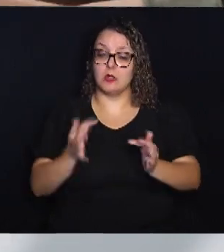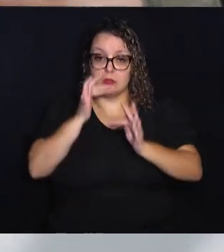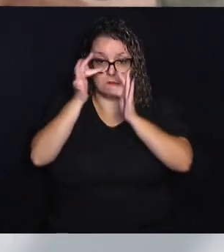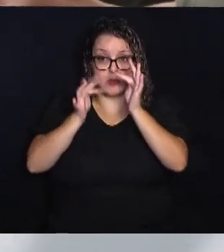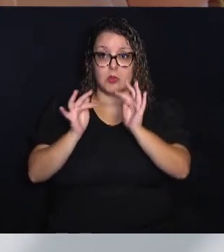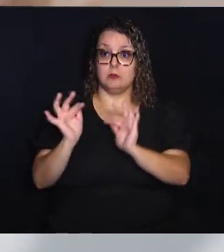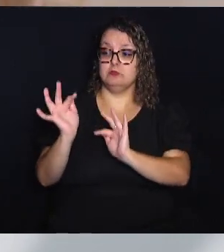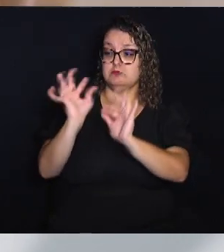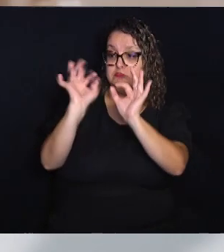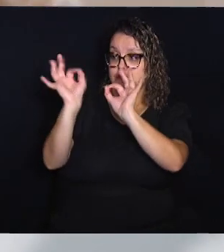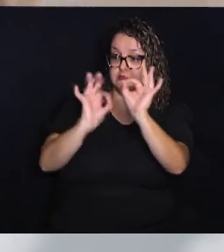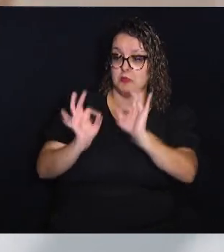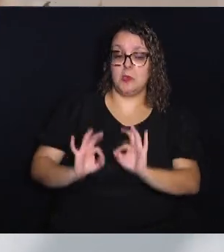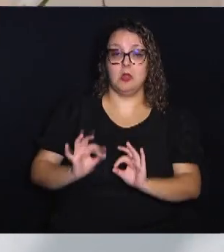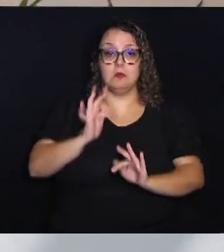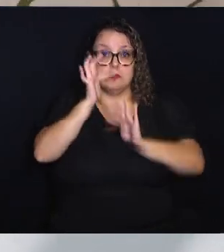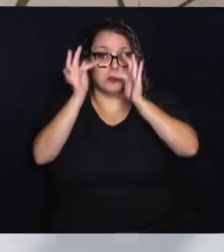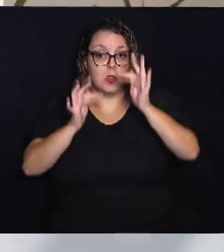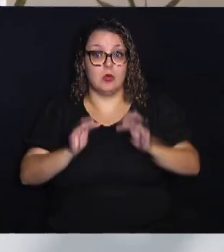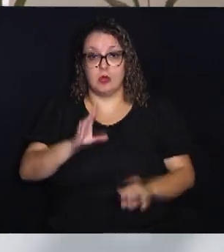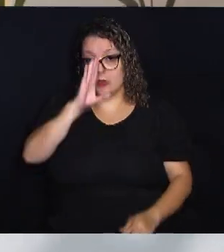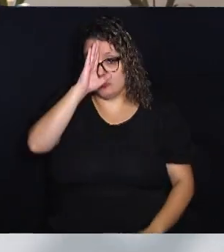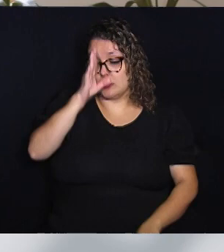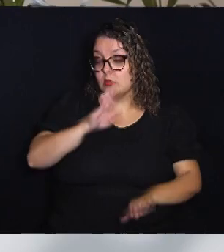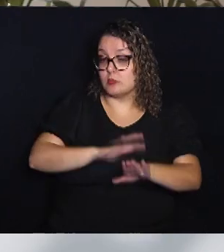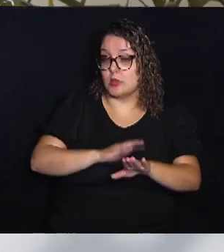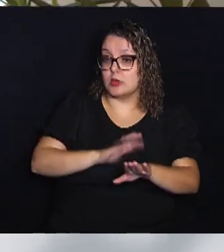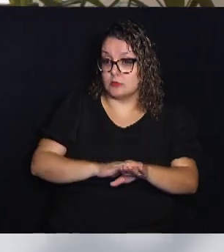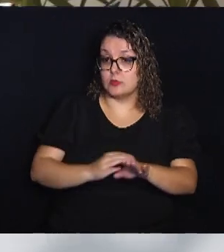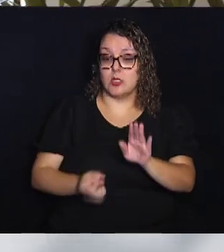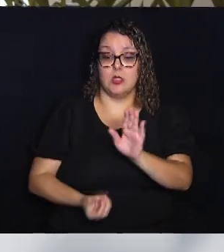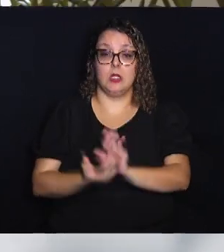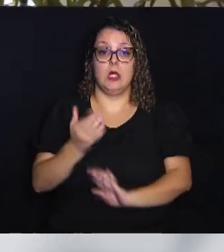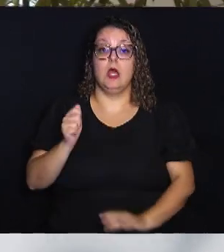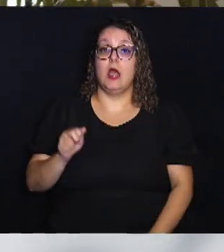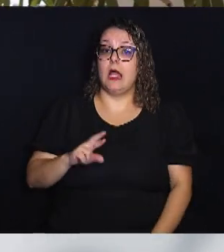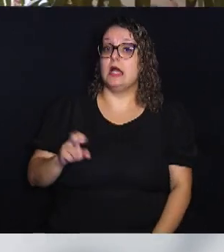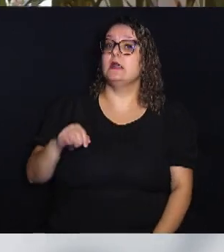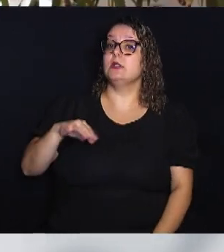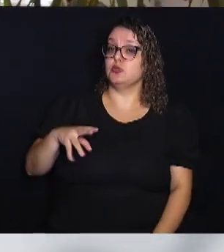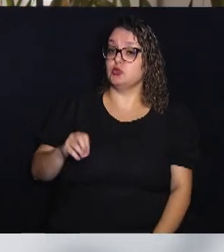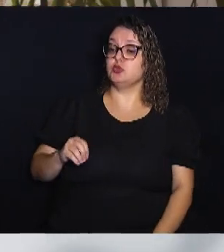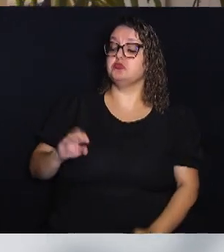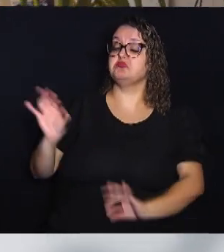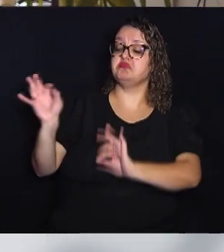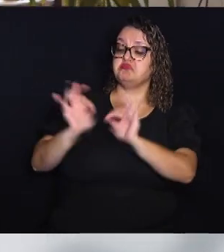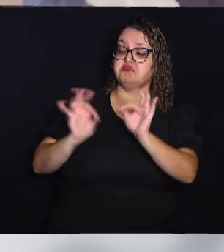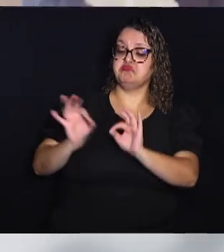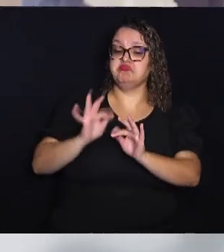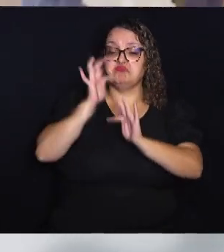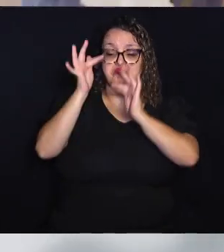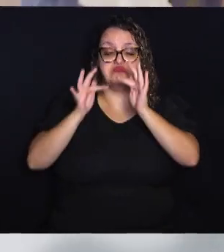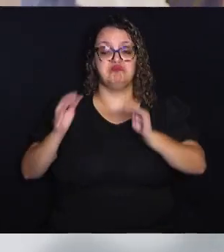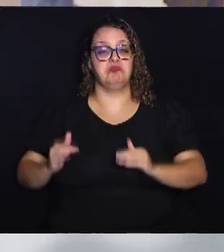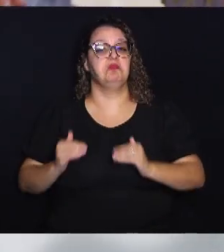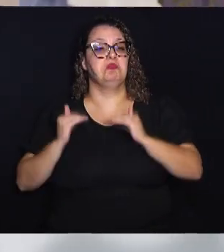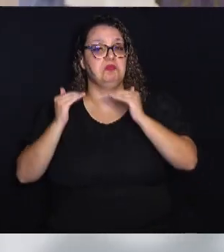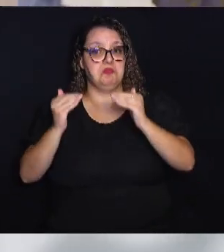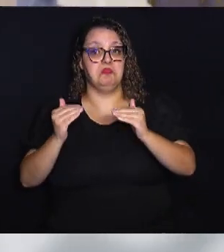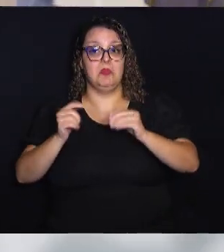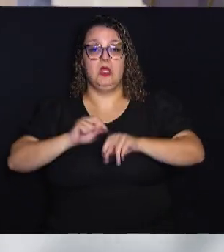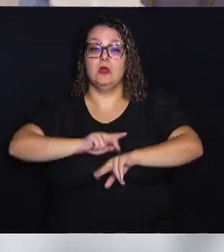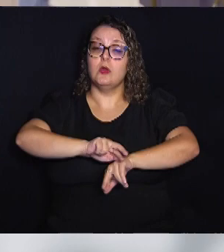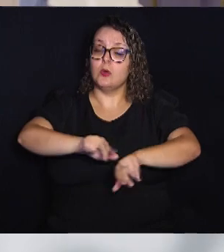e decoração floral. Bom, sua principal função é criar arranjos florais de alta qualidade para